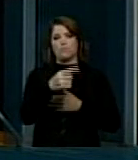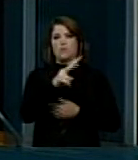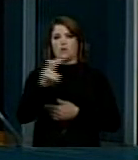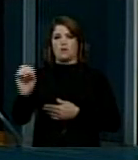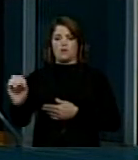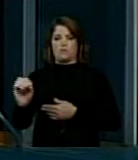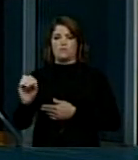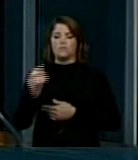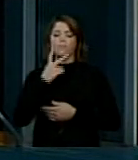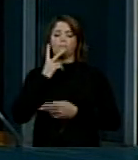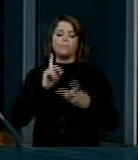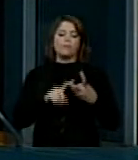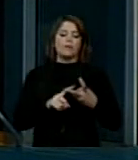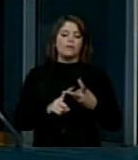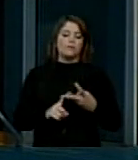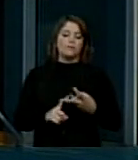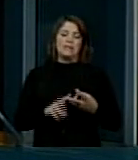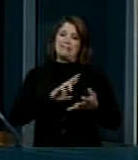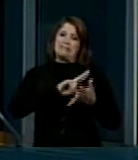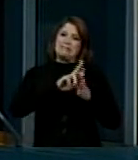1.500,